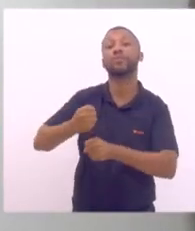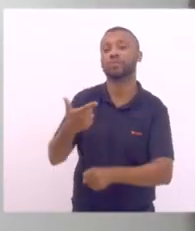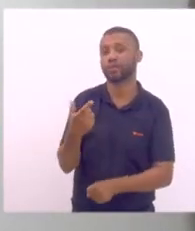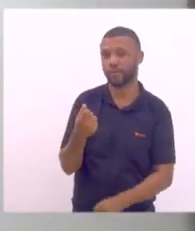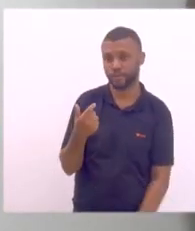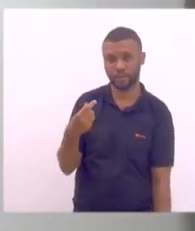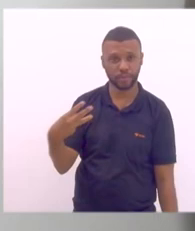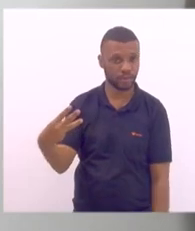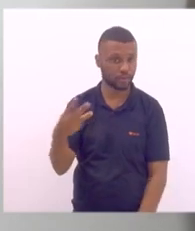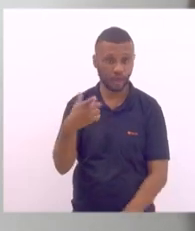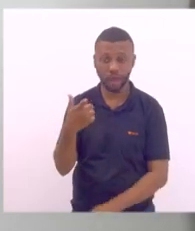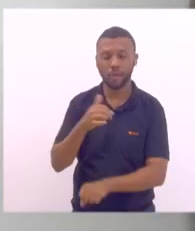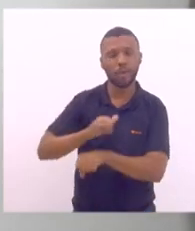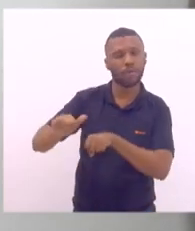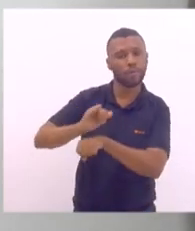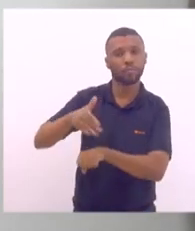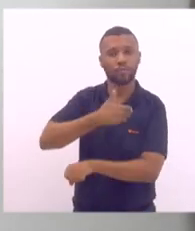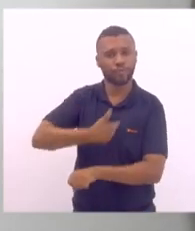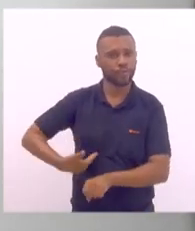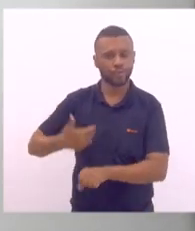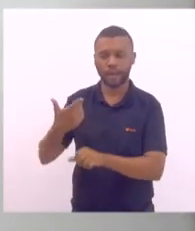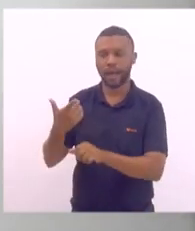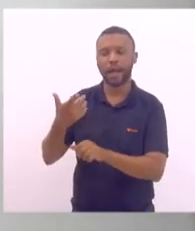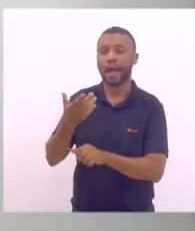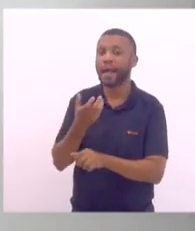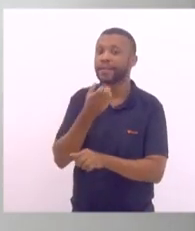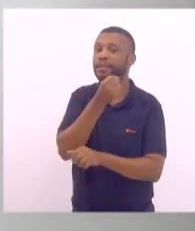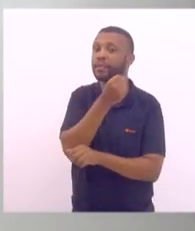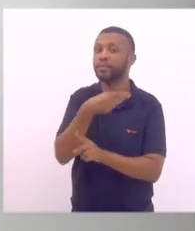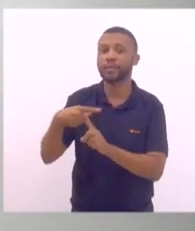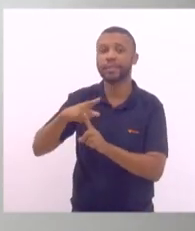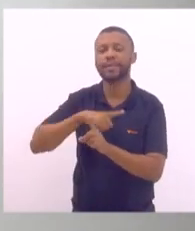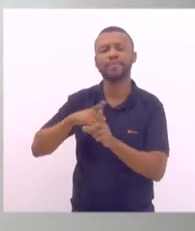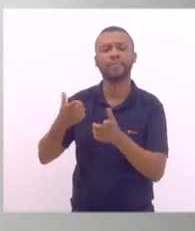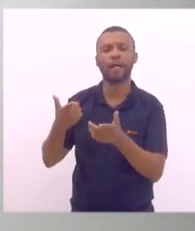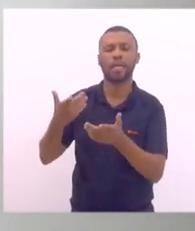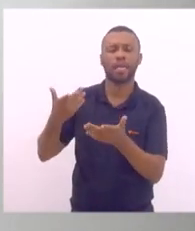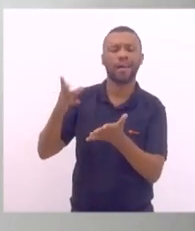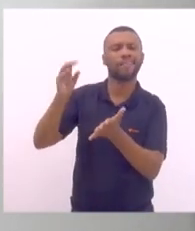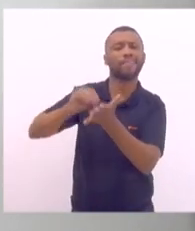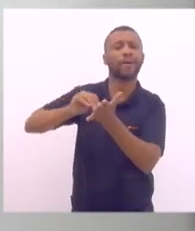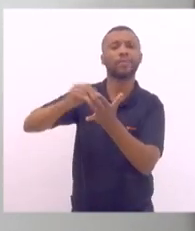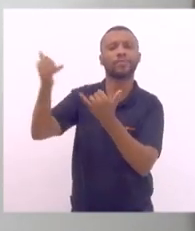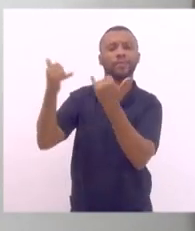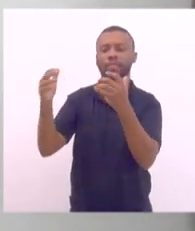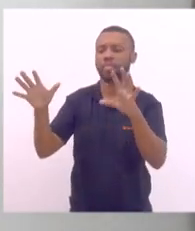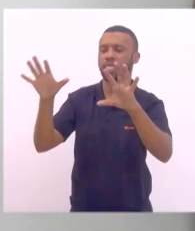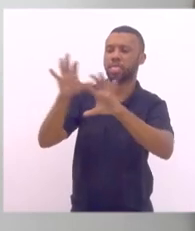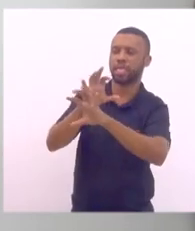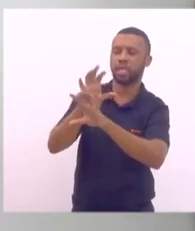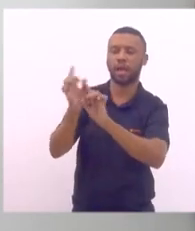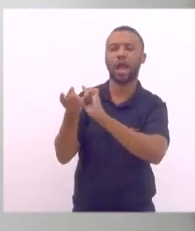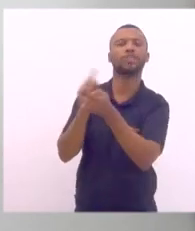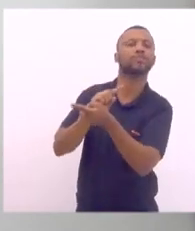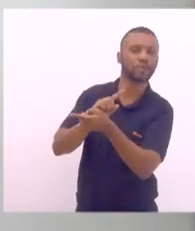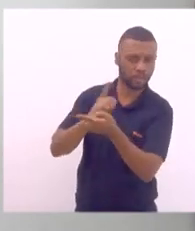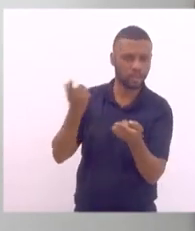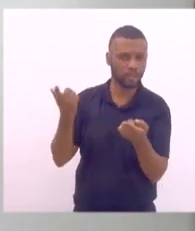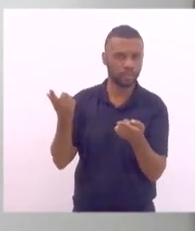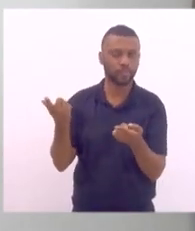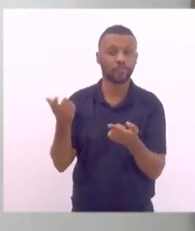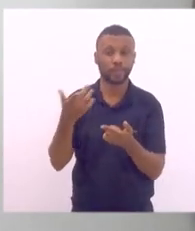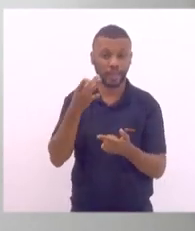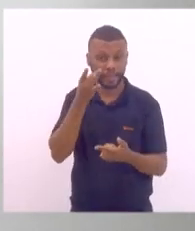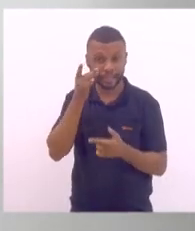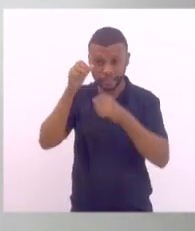do governo estar fazendo, na verdade, esse resgate, porque houve uma distorção. Porque, e aí o Marcelo está de testemunha, nós estivemos na